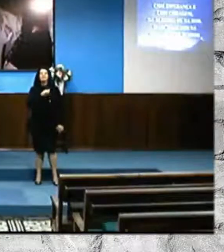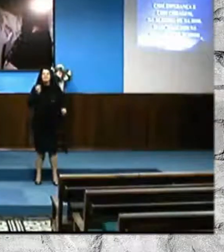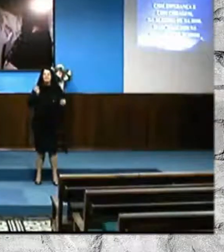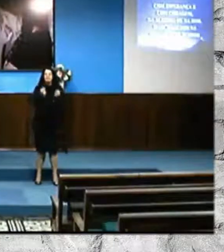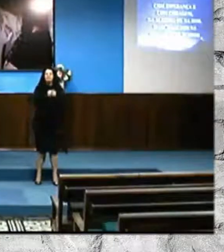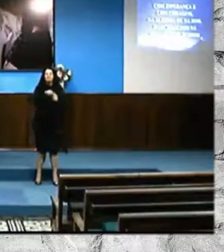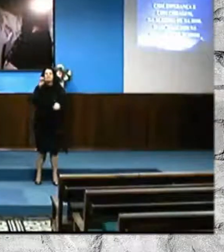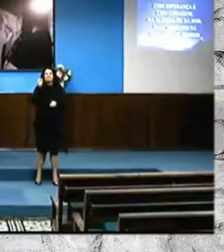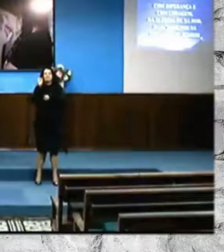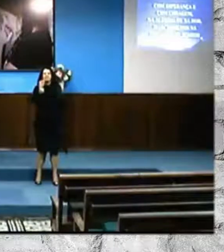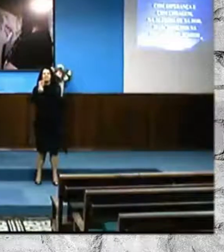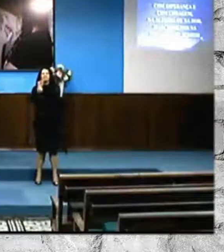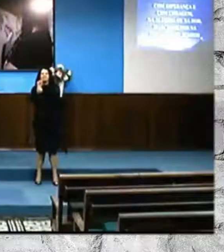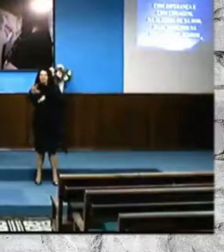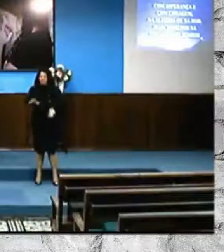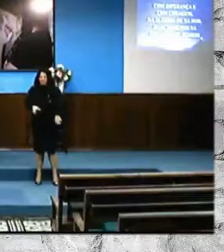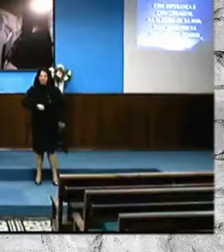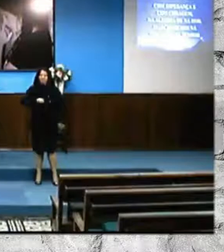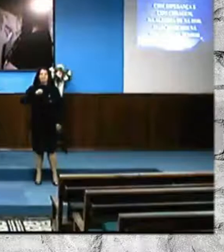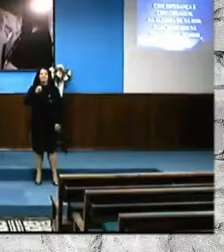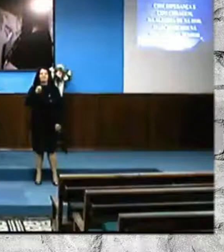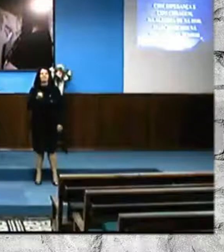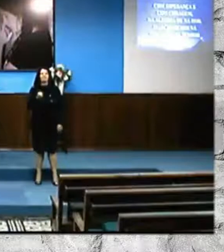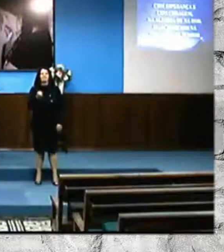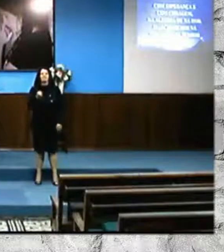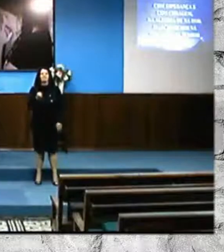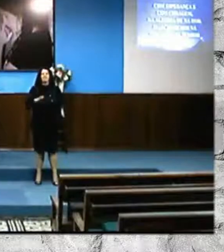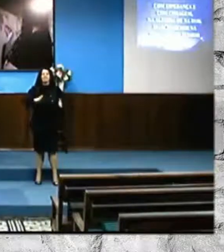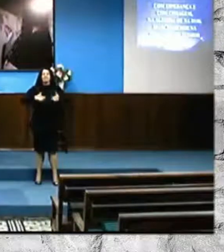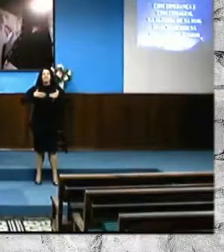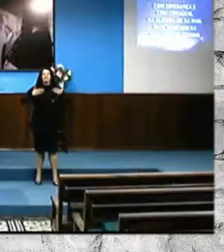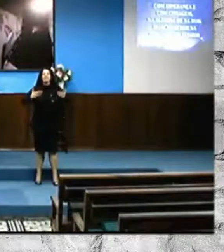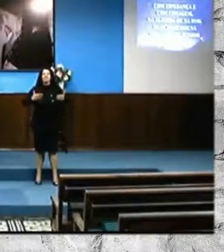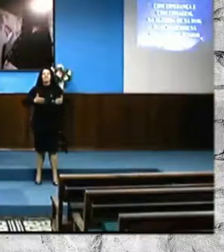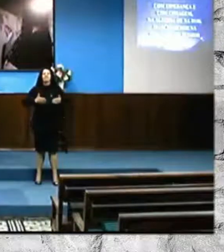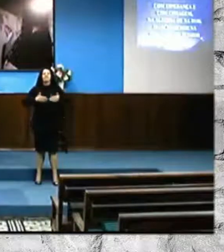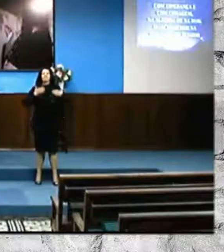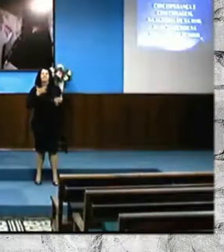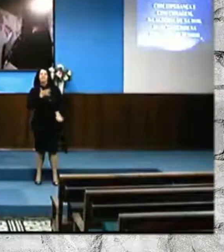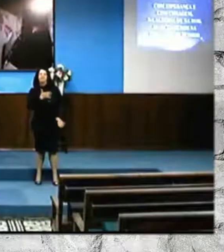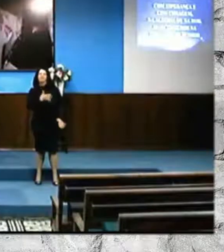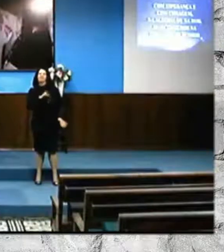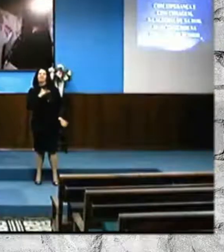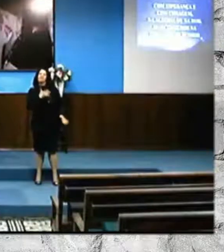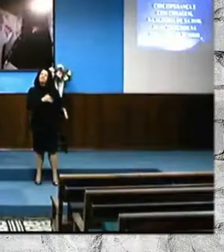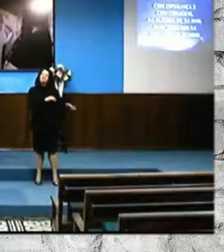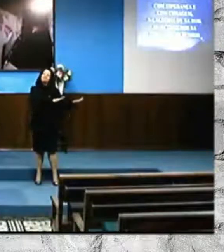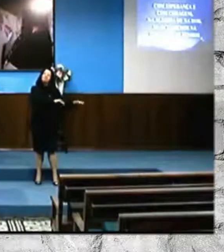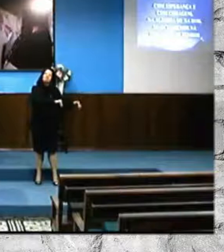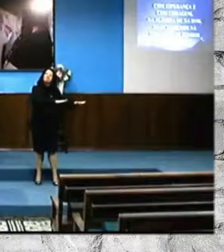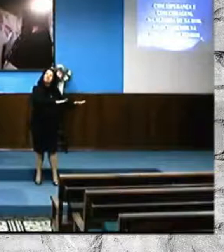viver, com esperança e com coragem, na alegria ou na